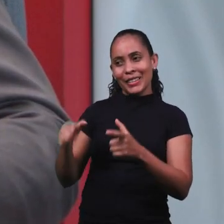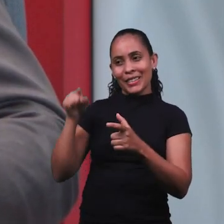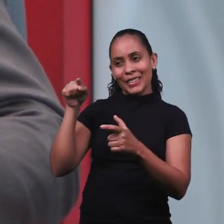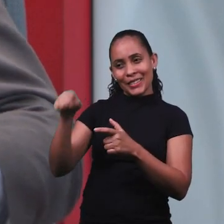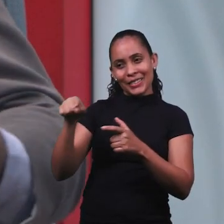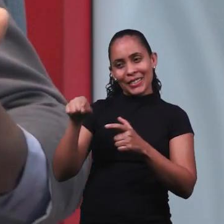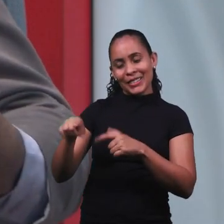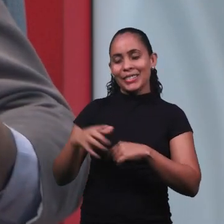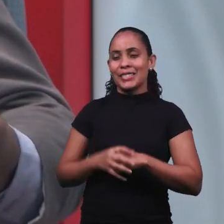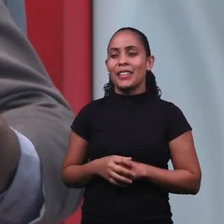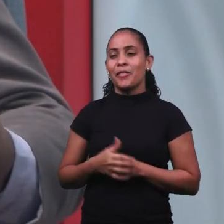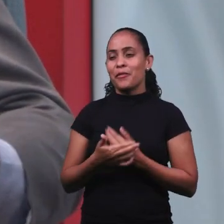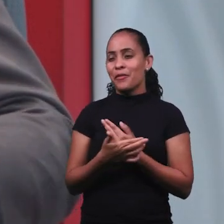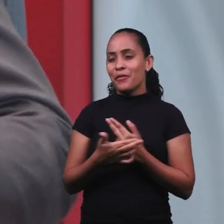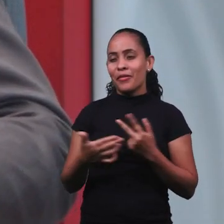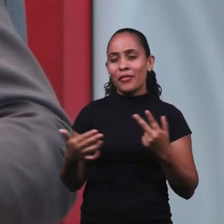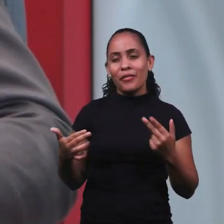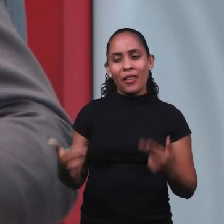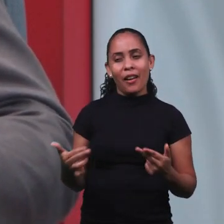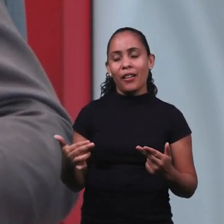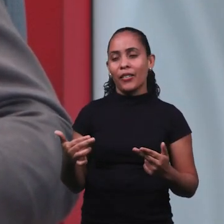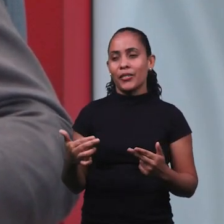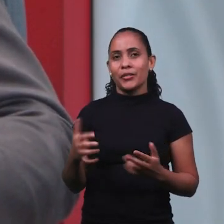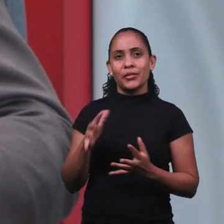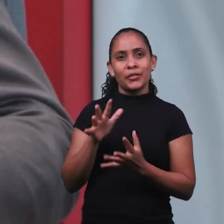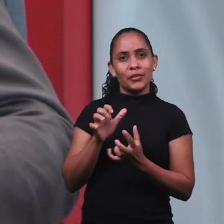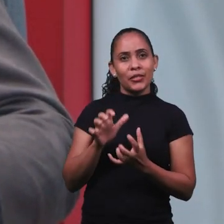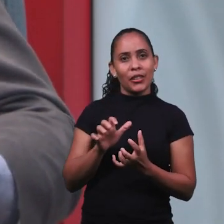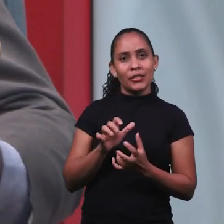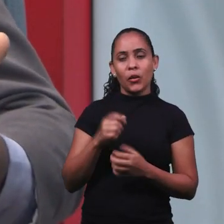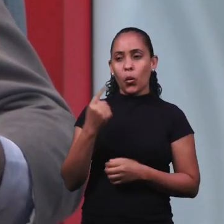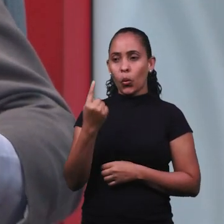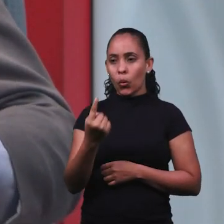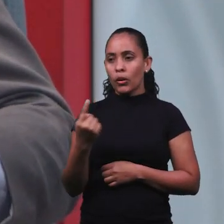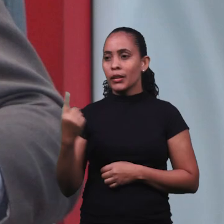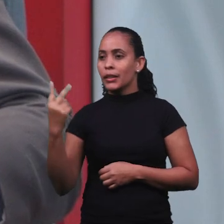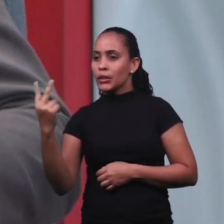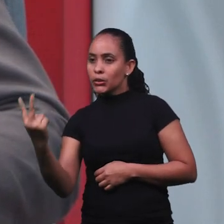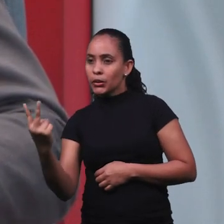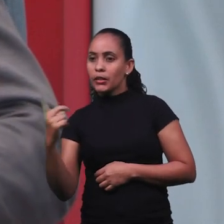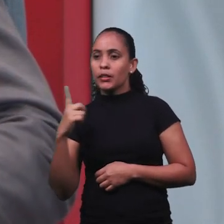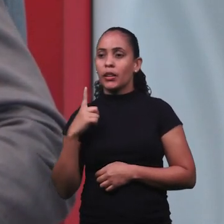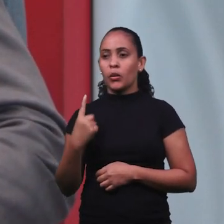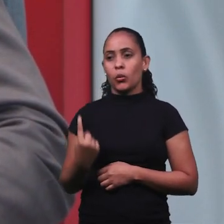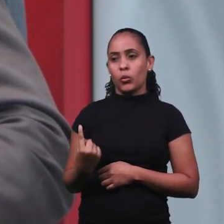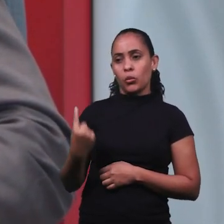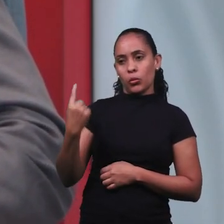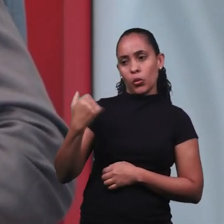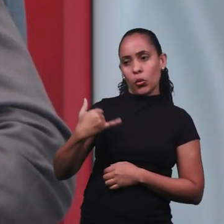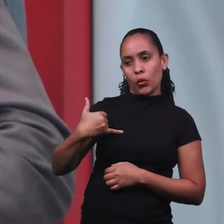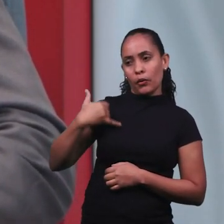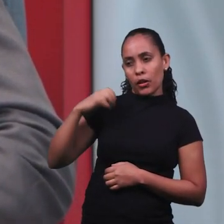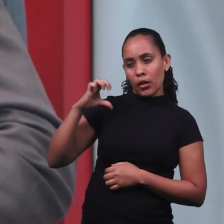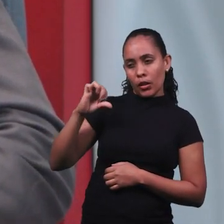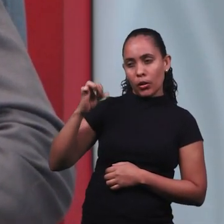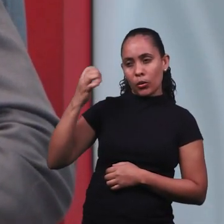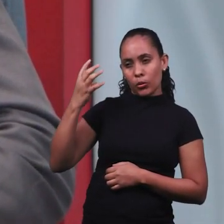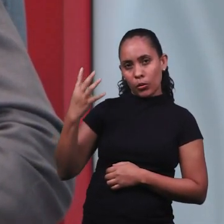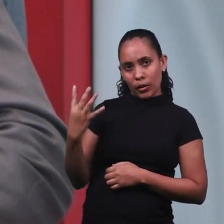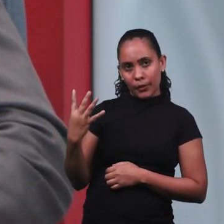Rasa 1, uma igreja que tem bastante idosos. Ponte Rasa 2 tem uma idosa,